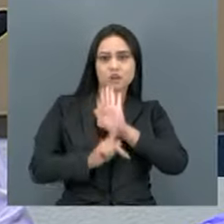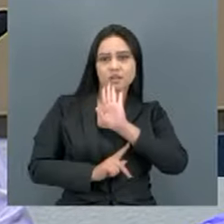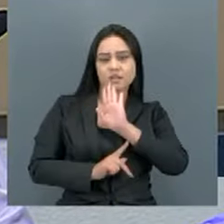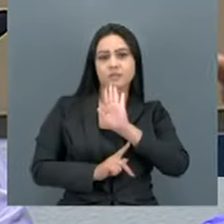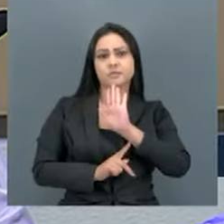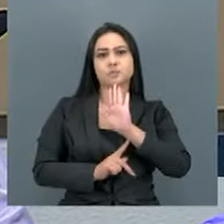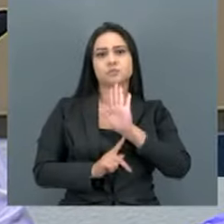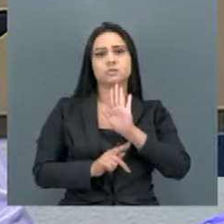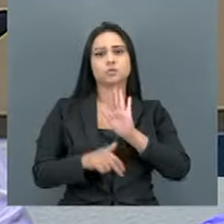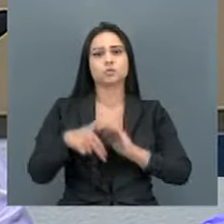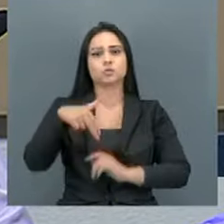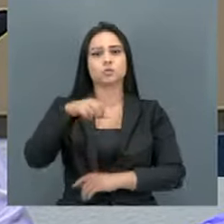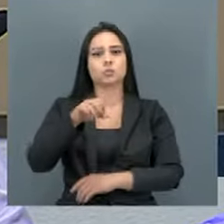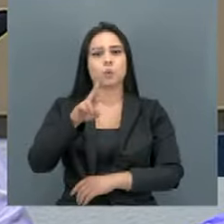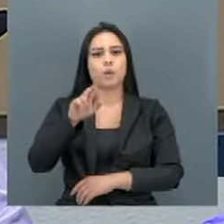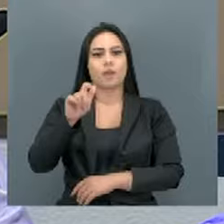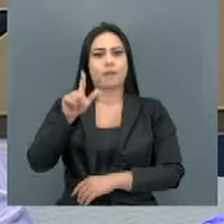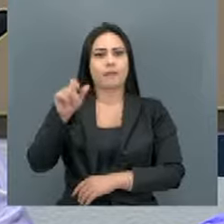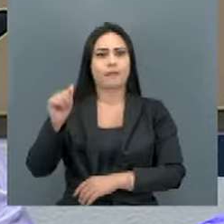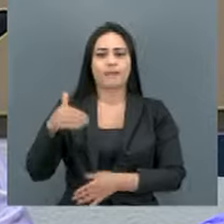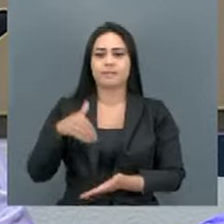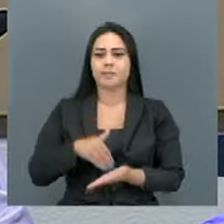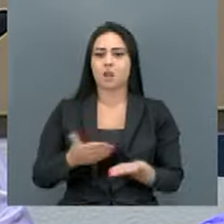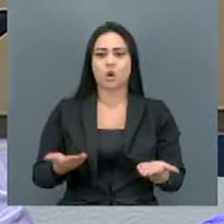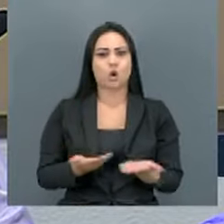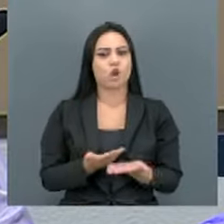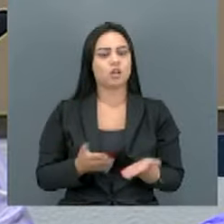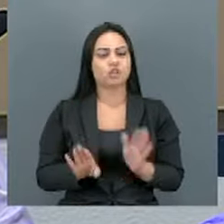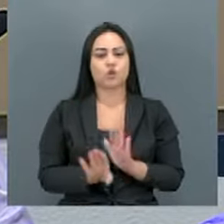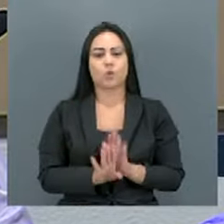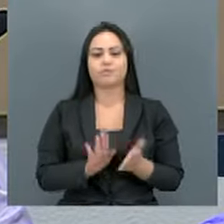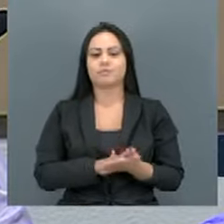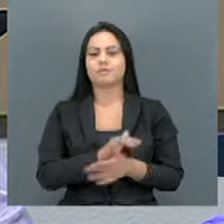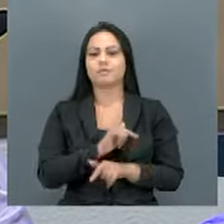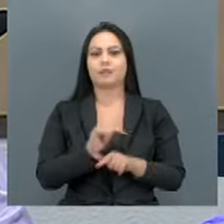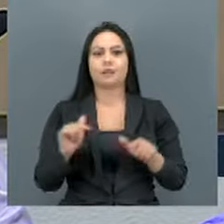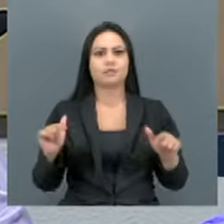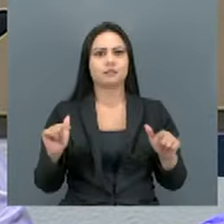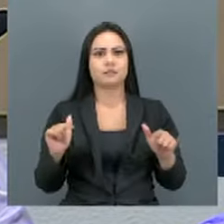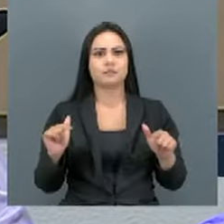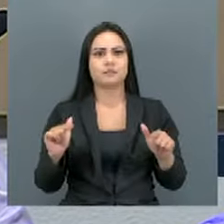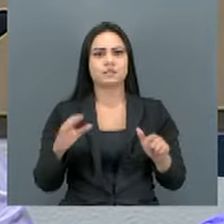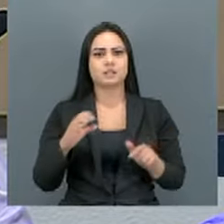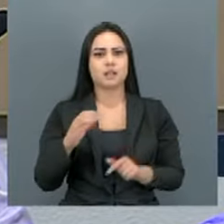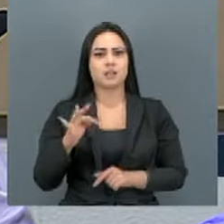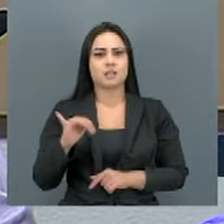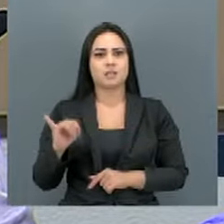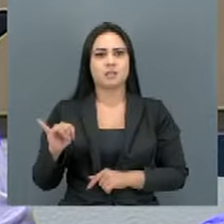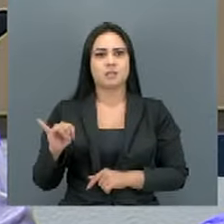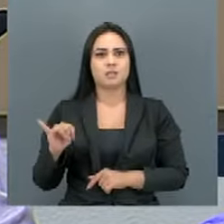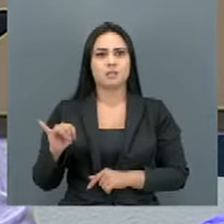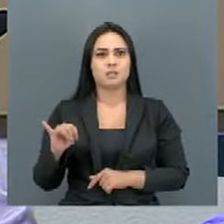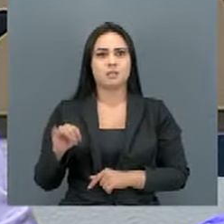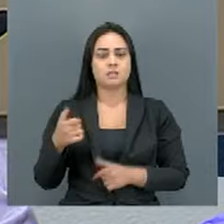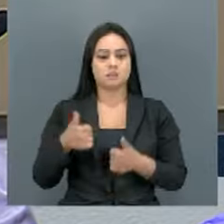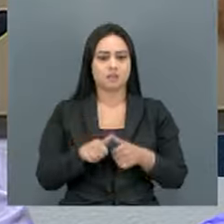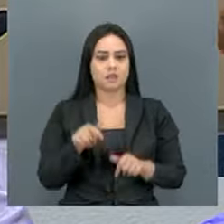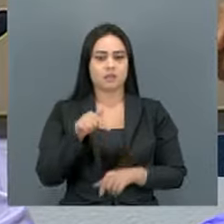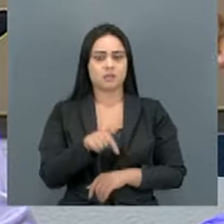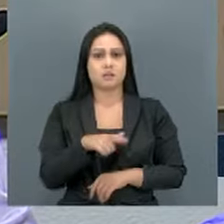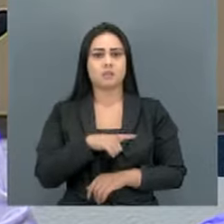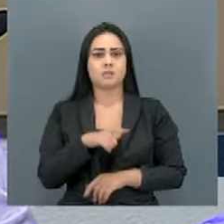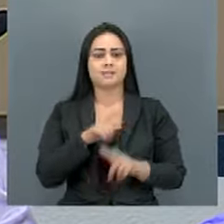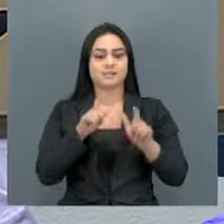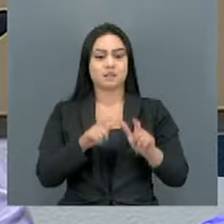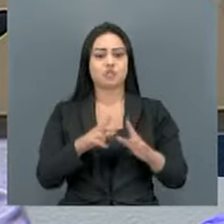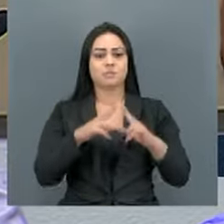na Noruega, até agora nunca chegou aí. Também é o CTI. CTI está aqui, a sede de